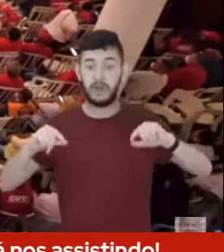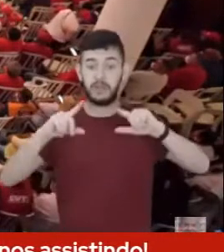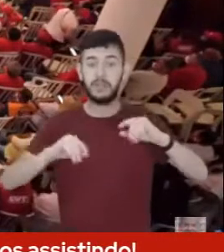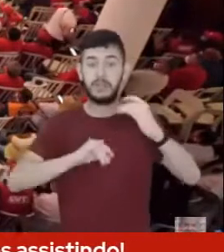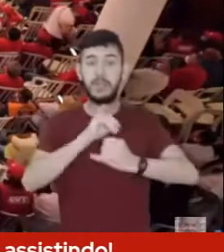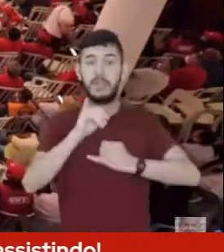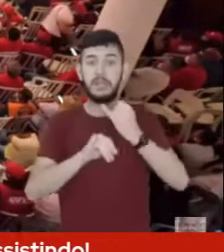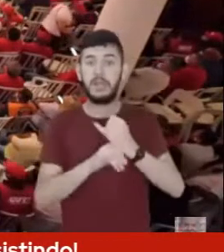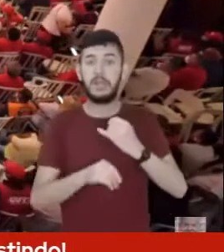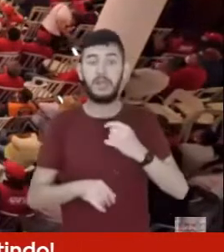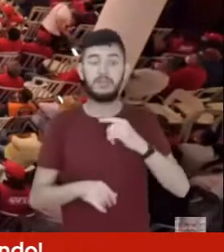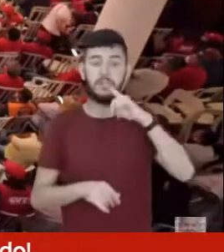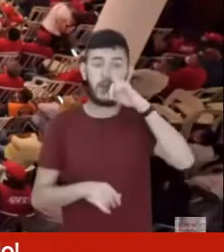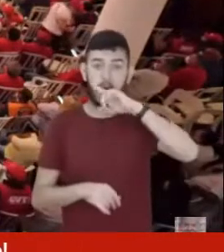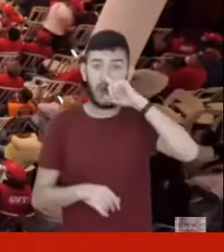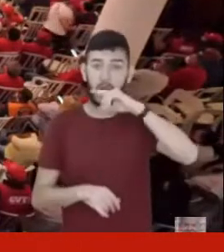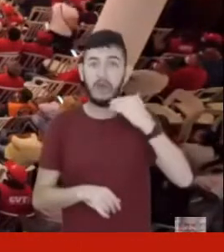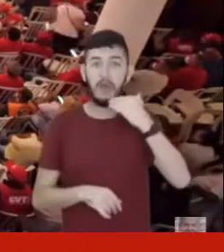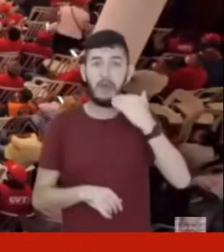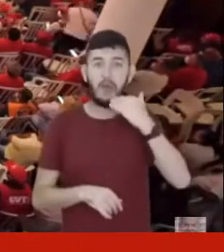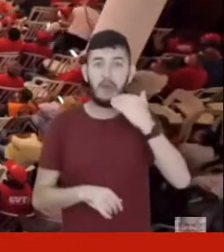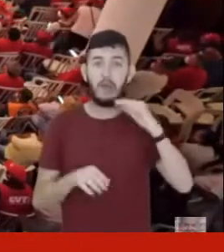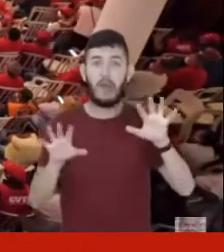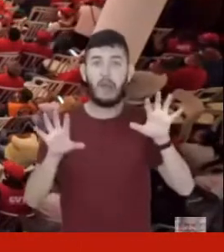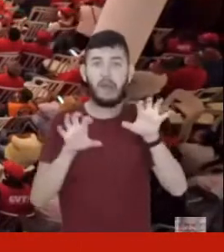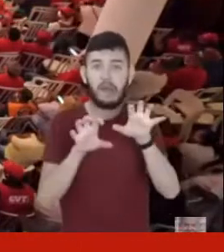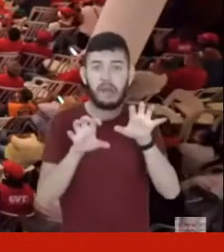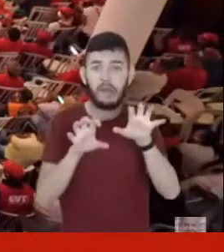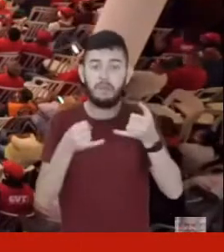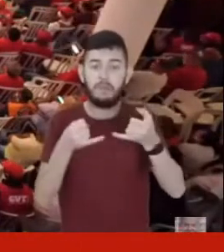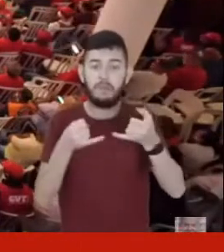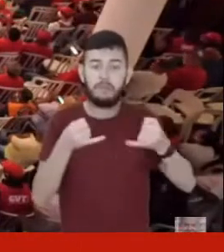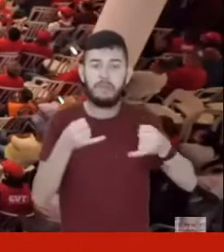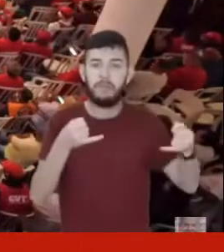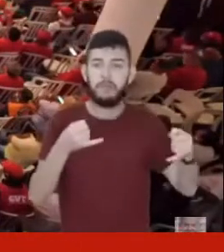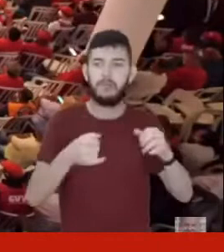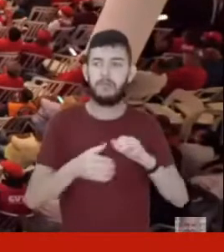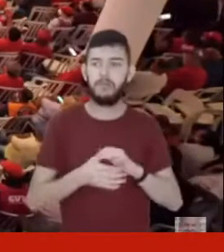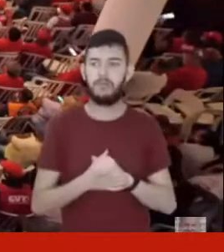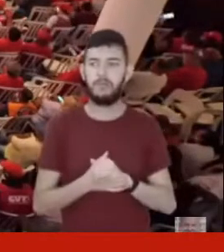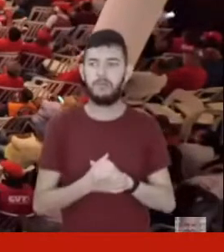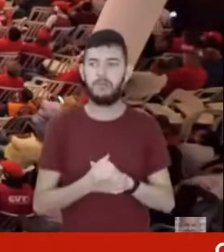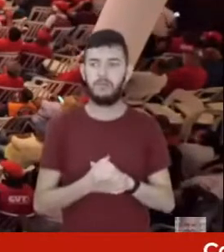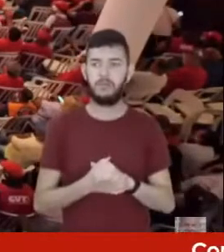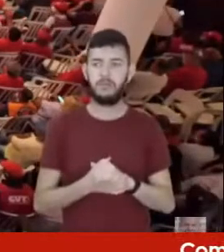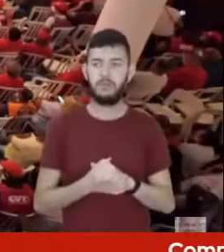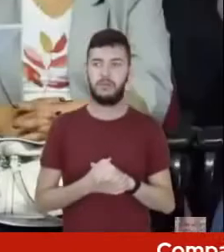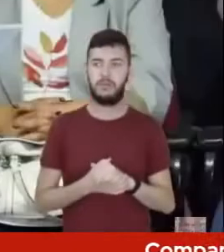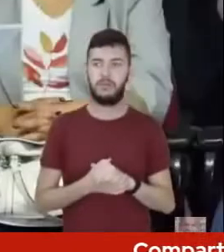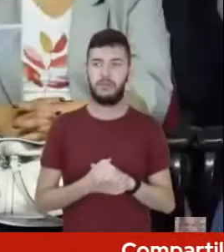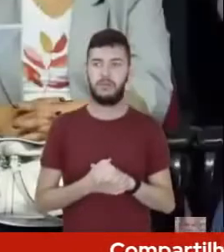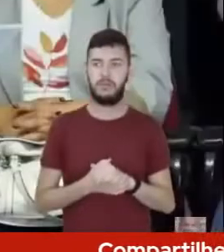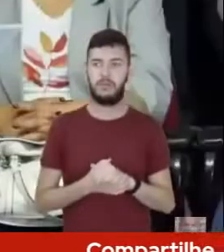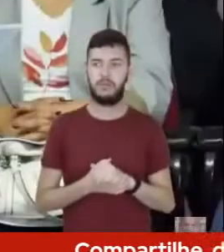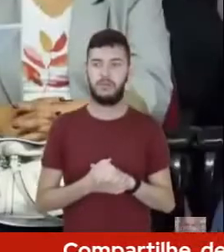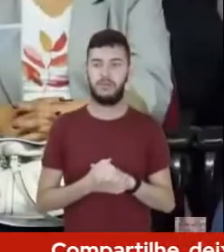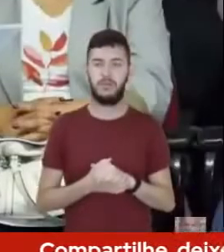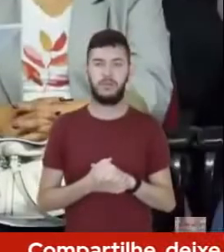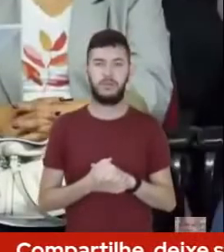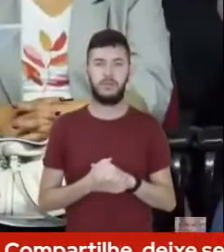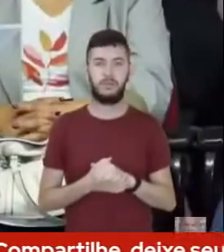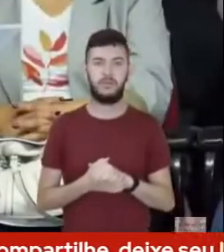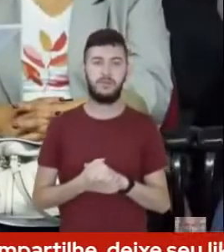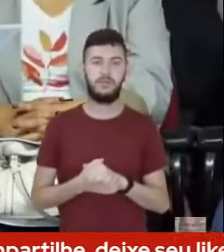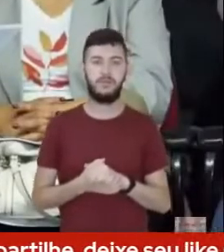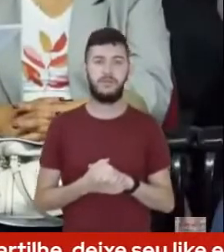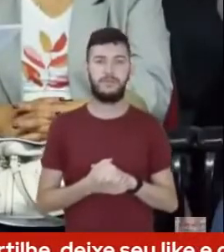aqui. Saudar o governador Geraldo Alckmin. Seja muito bem-vindo, governador. Saudar o querido presidente Lula, nossa esperança